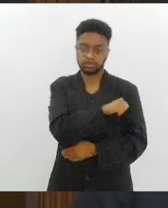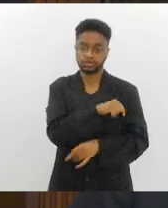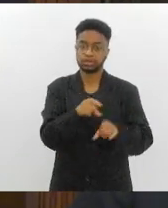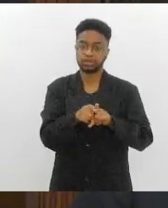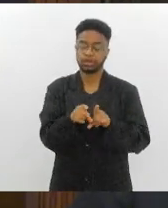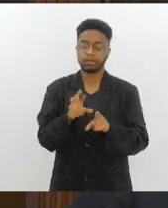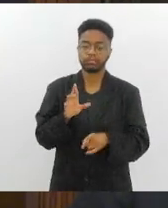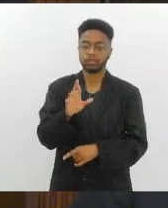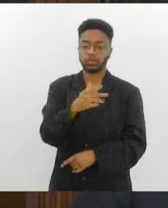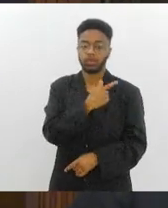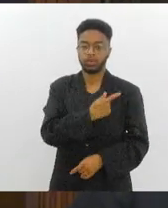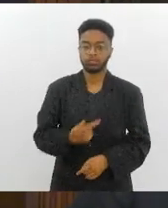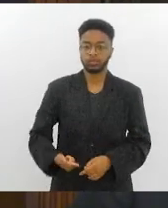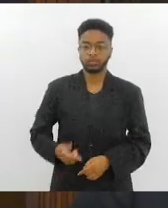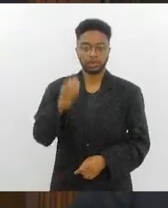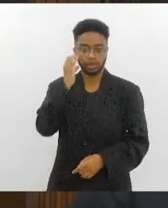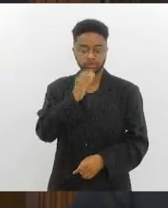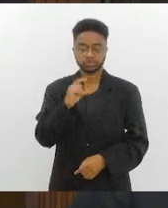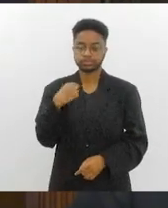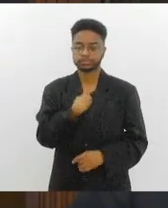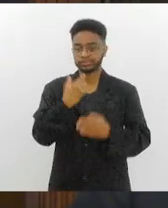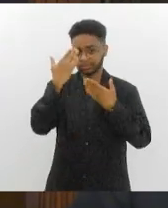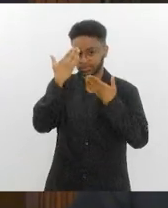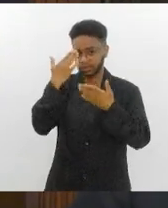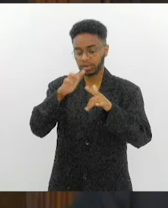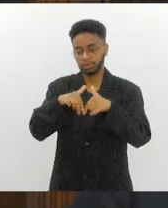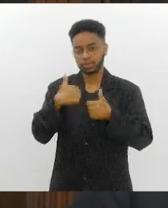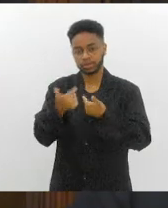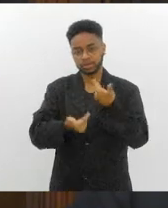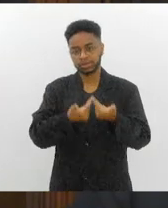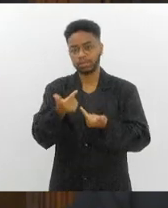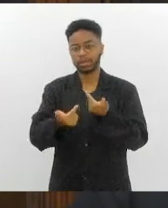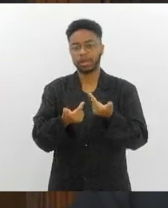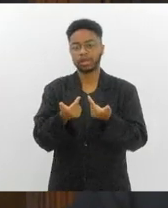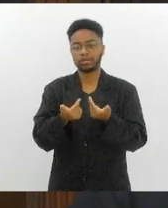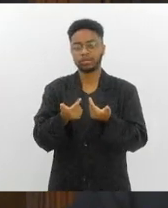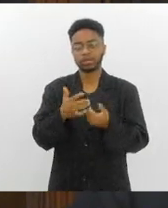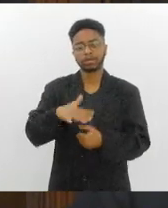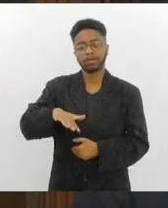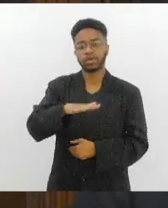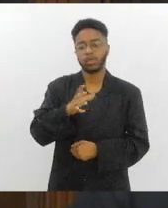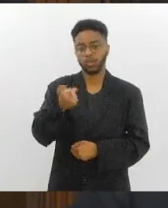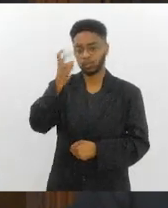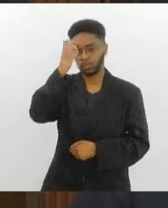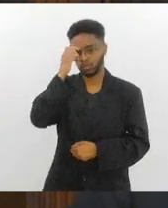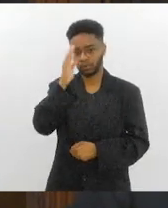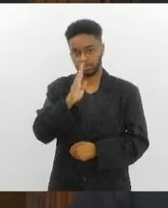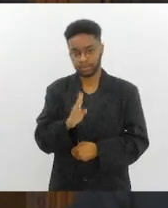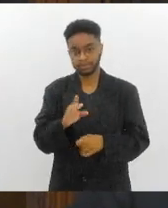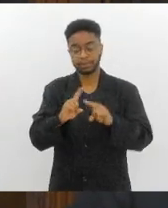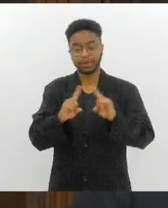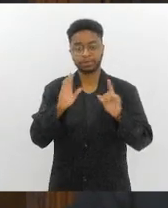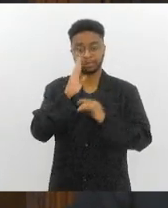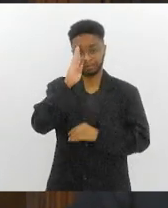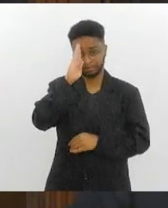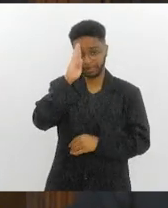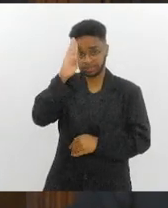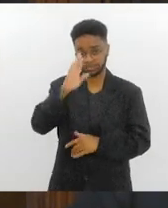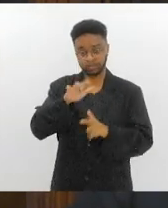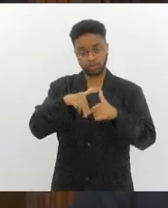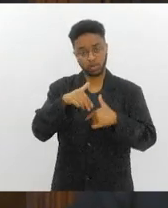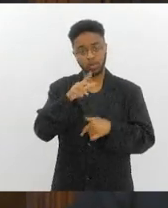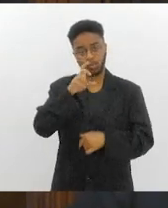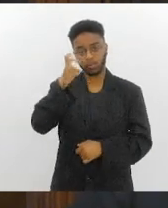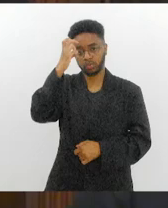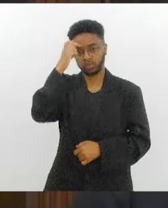Cláudio Castro, nosso muito obrigada pelo trabalho prestado à cultura do nosso país, mas especialmente à cultura do Rio de